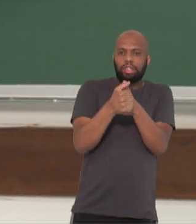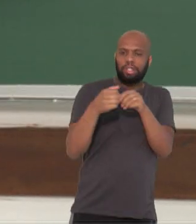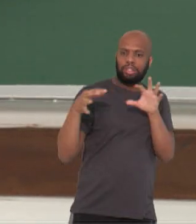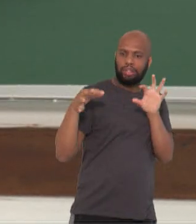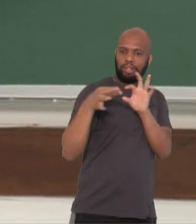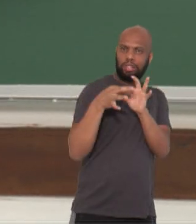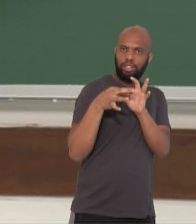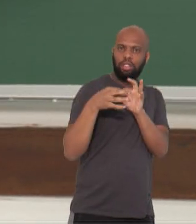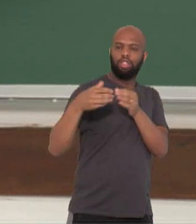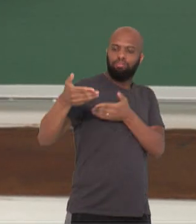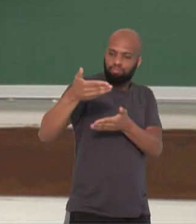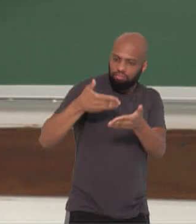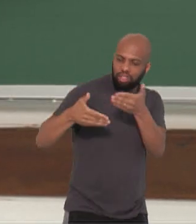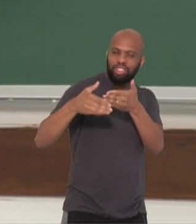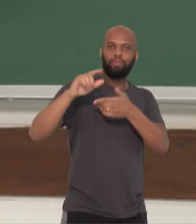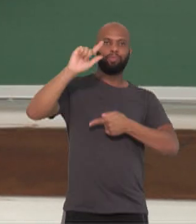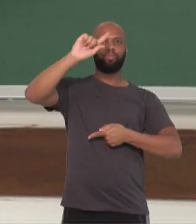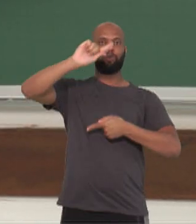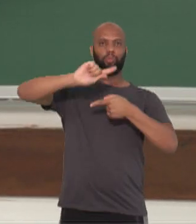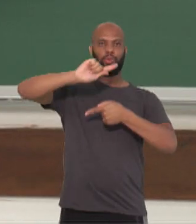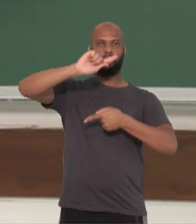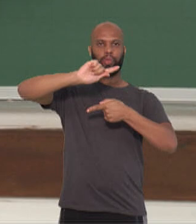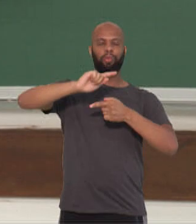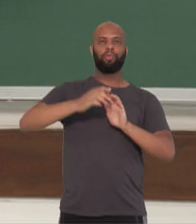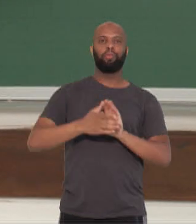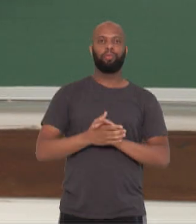campo, interação gravitacional.